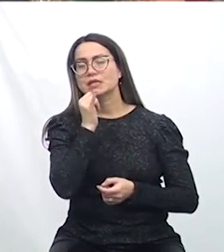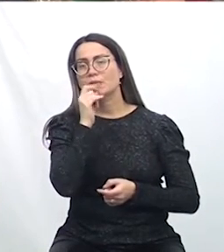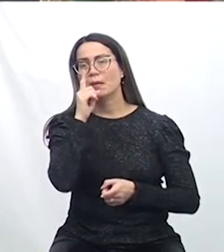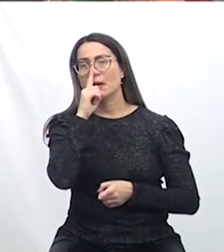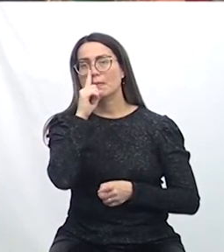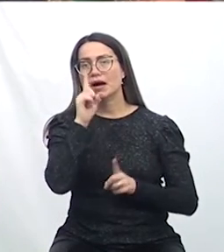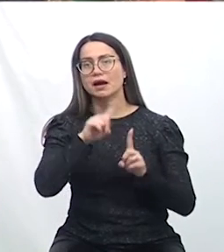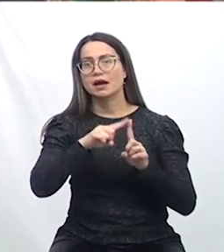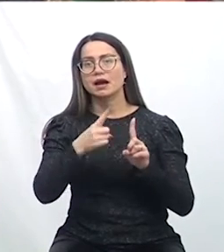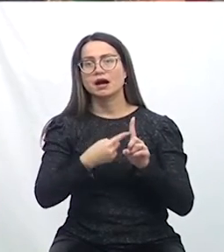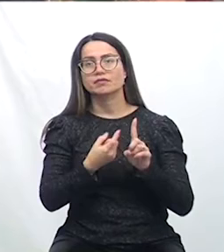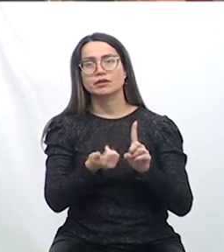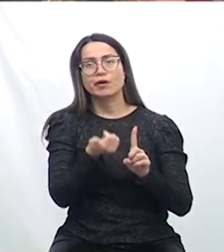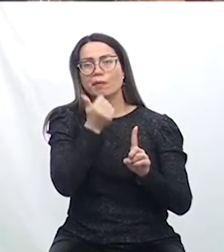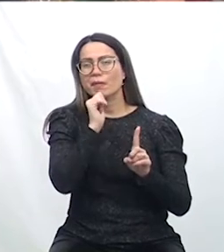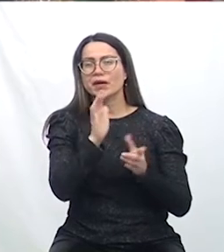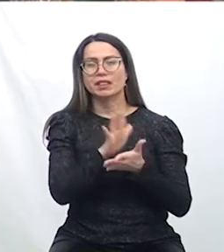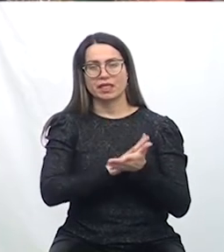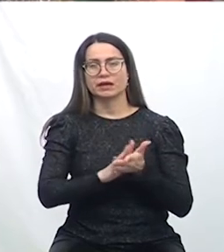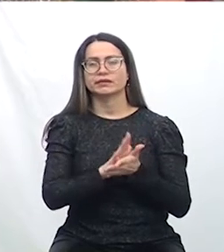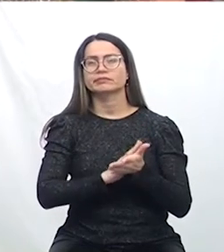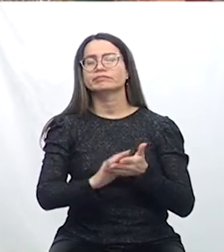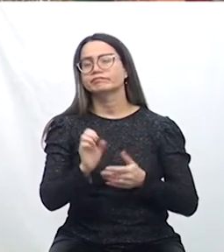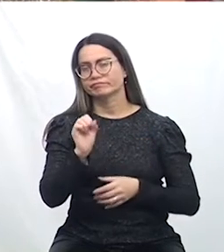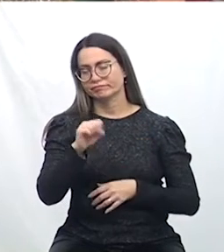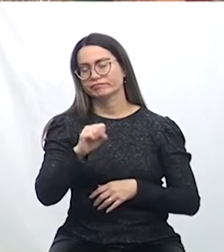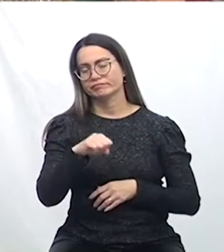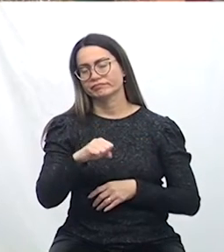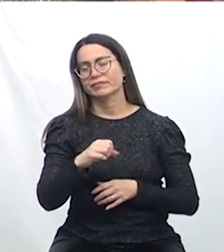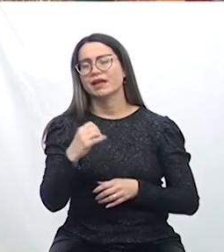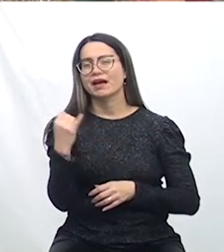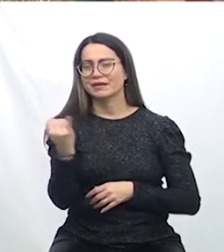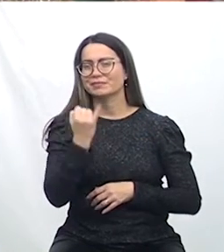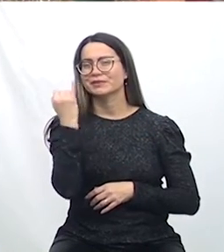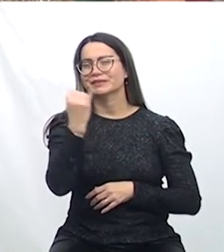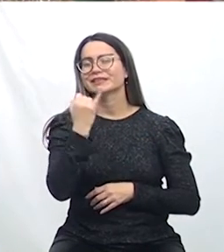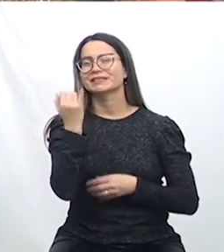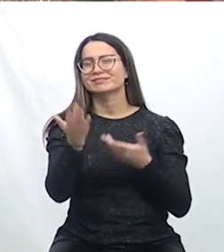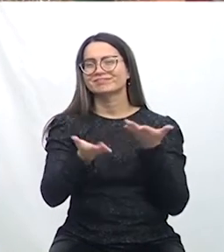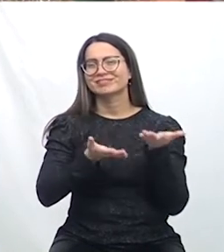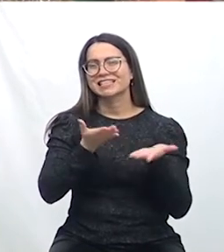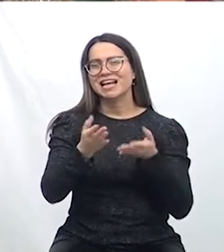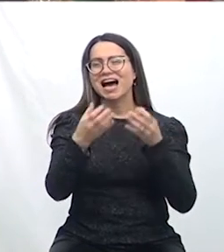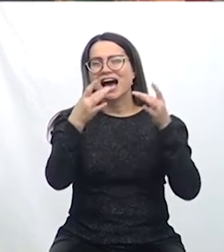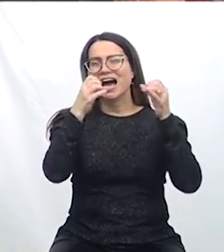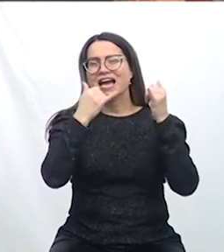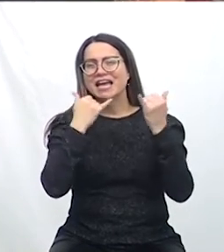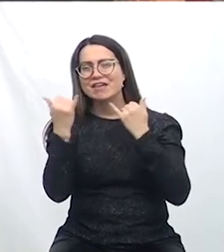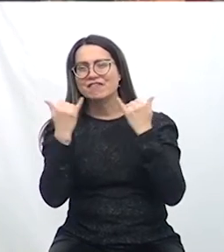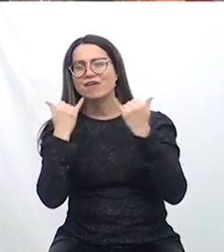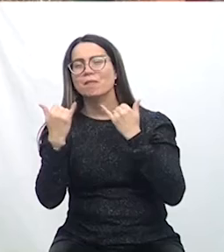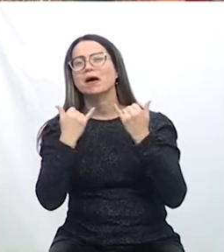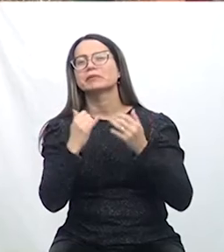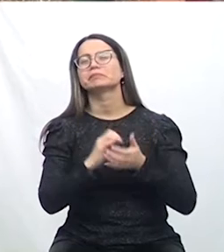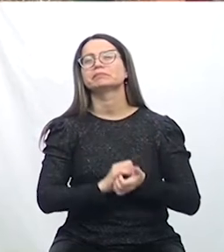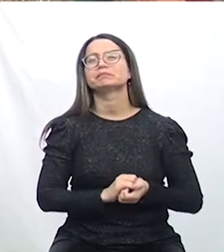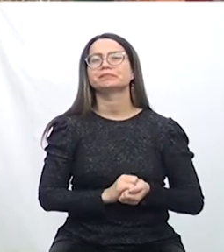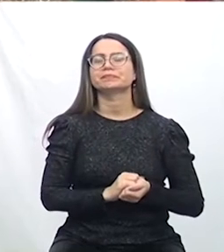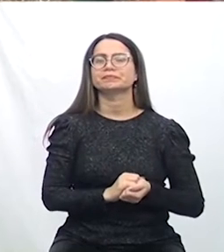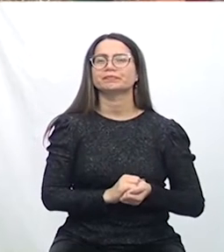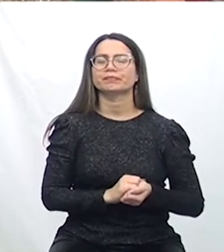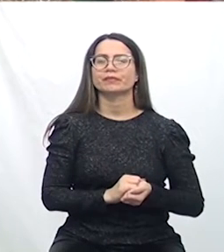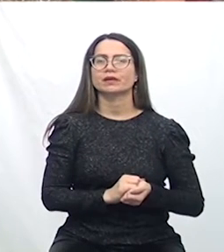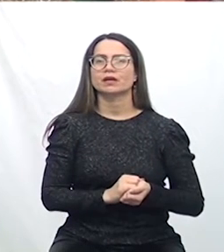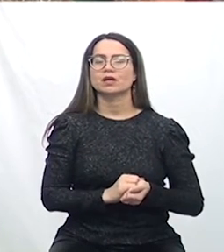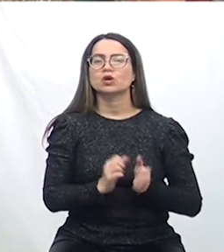durante a gestação. Então, vale a pena fazer um investimento na prevenção através das unidades